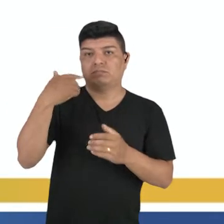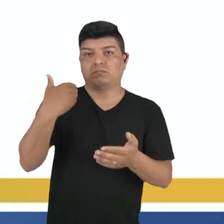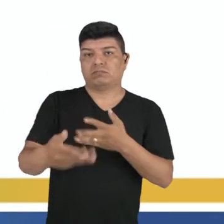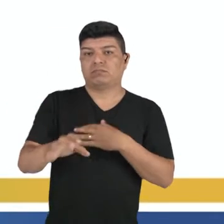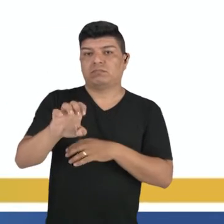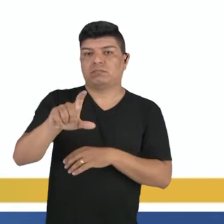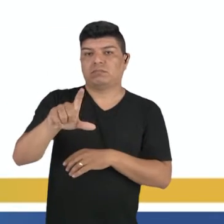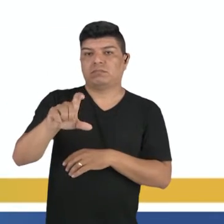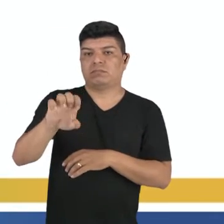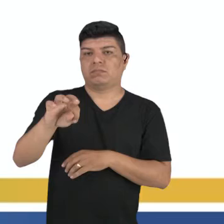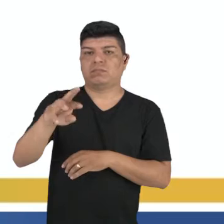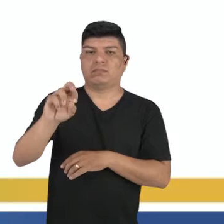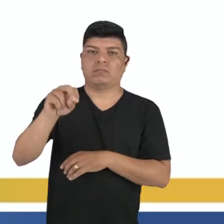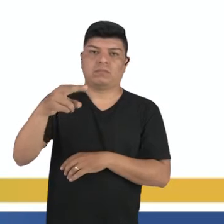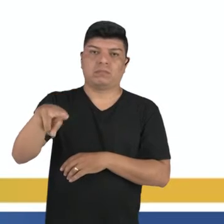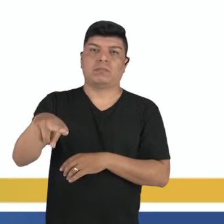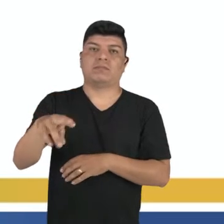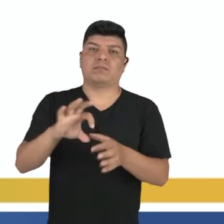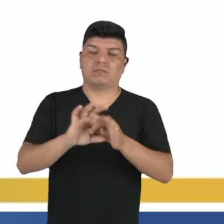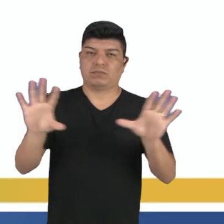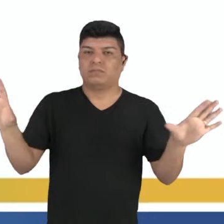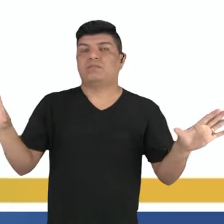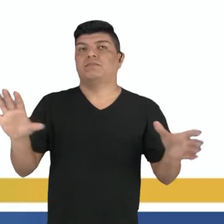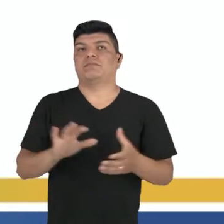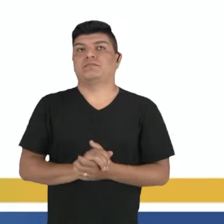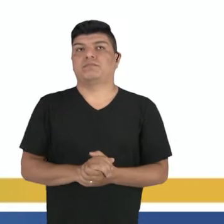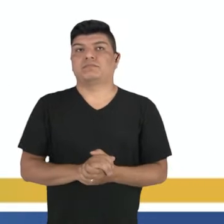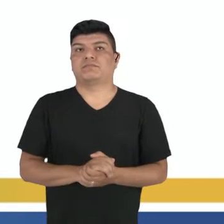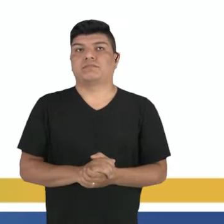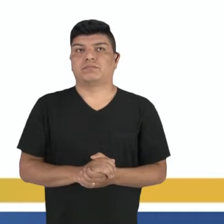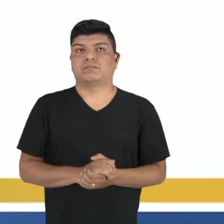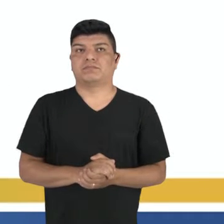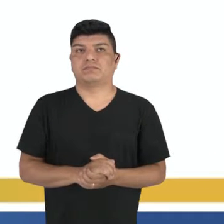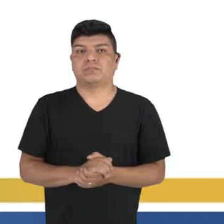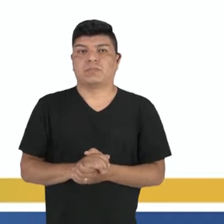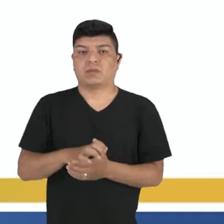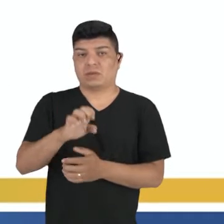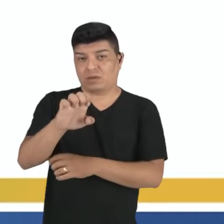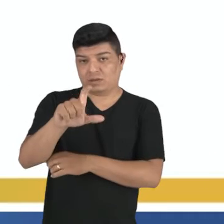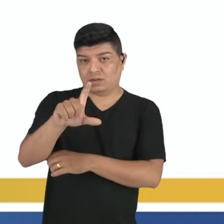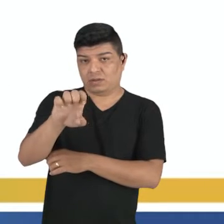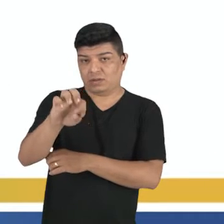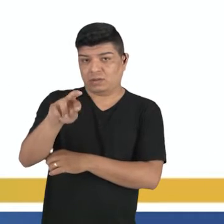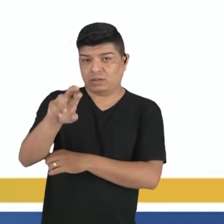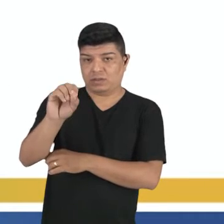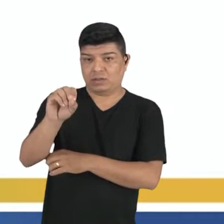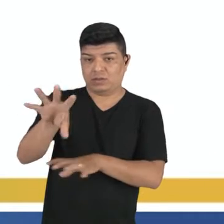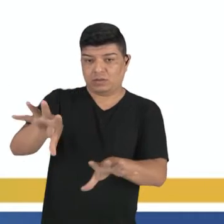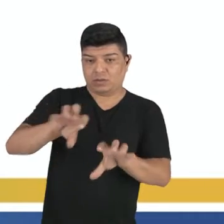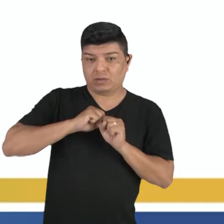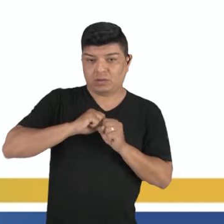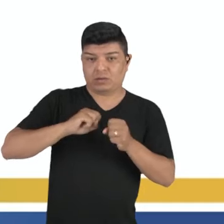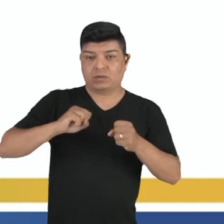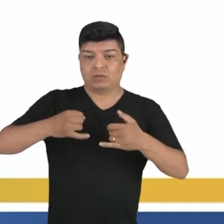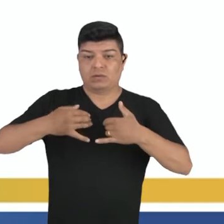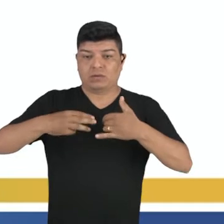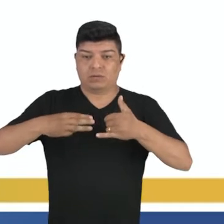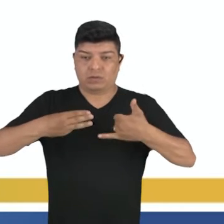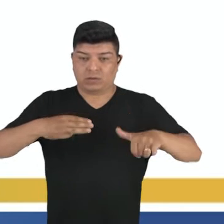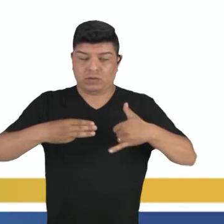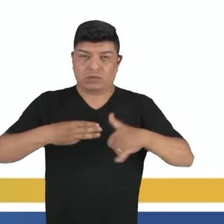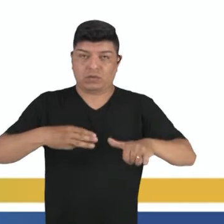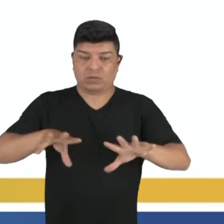elétrons que foi excitado né você já foi liberado é esses elétrons eles são recolhidos por uma molécula